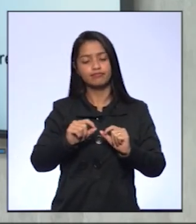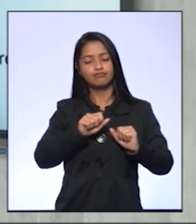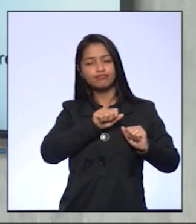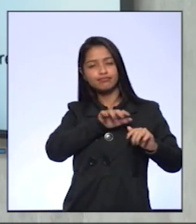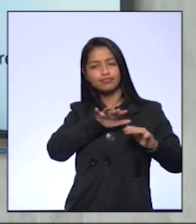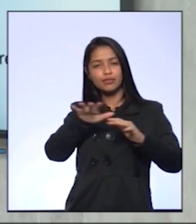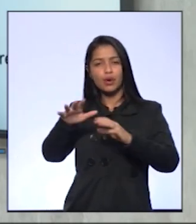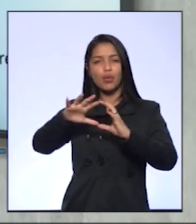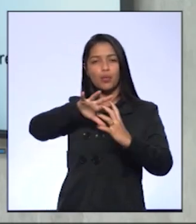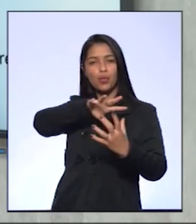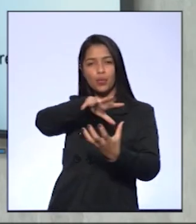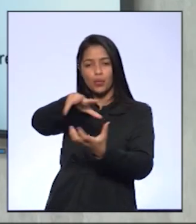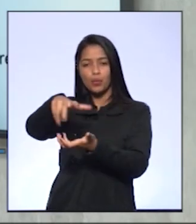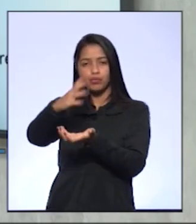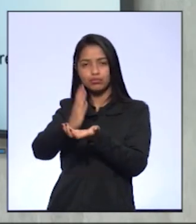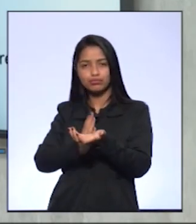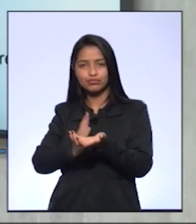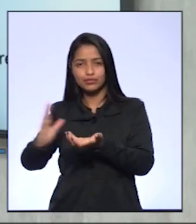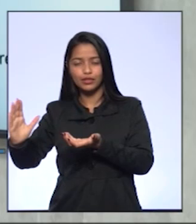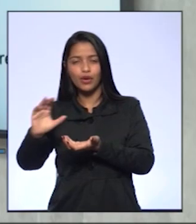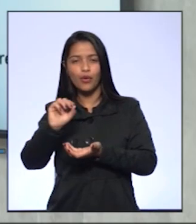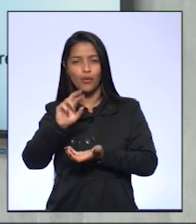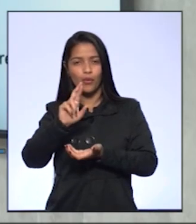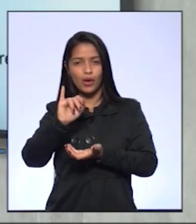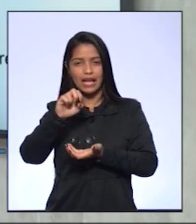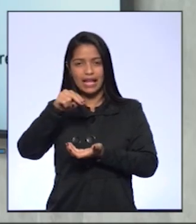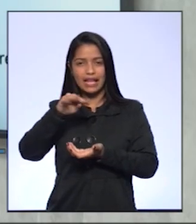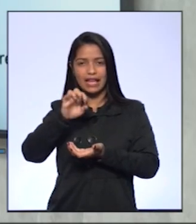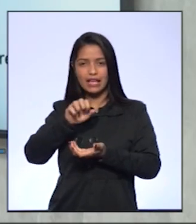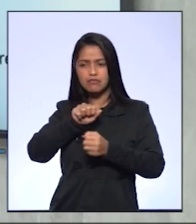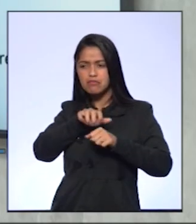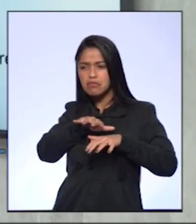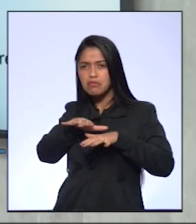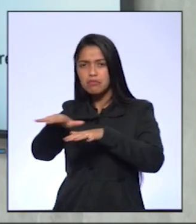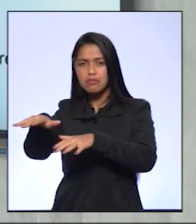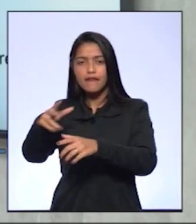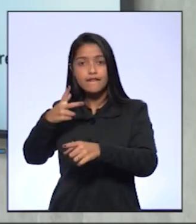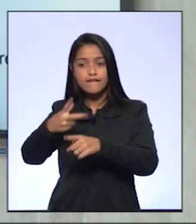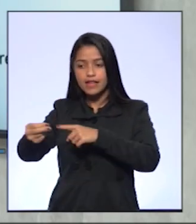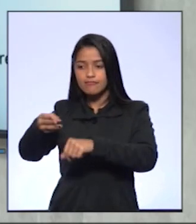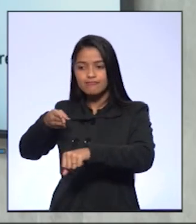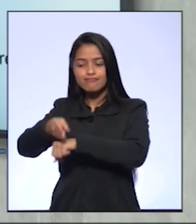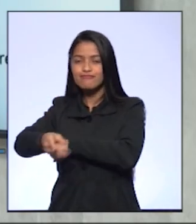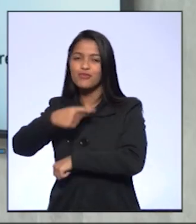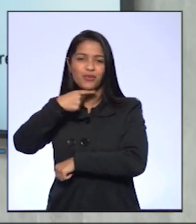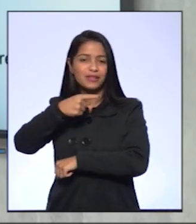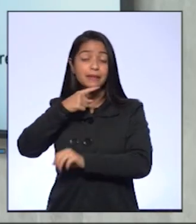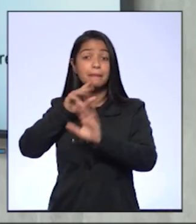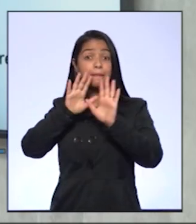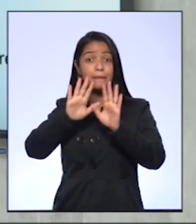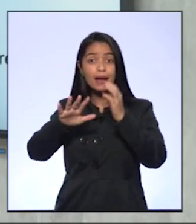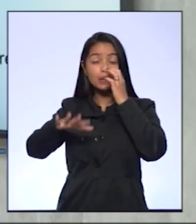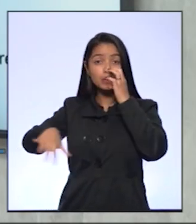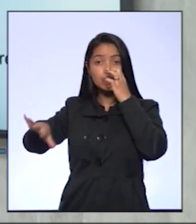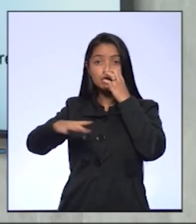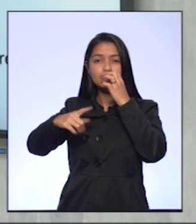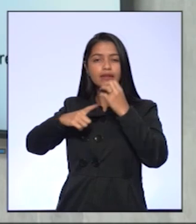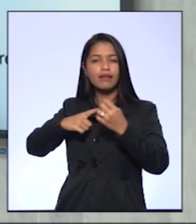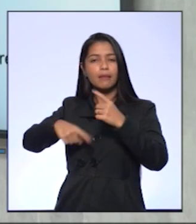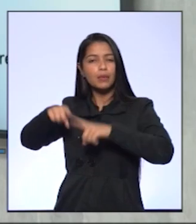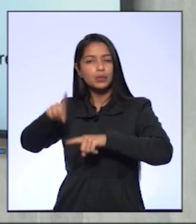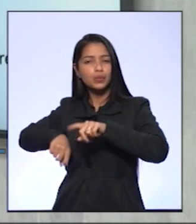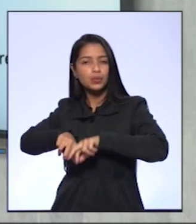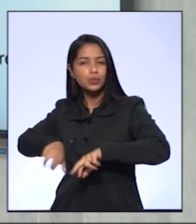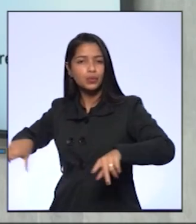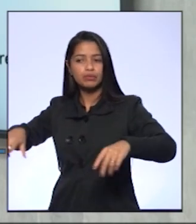serviu para eles dominarem o Oriente? Não, eles apanharam. Mas serviu para eles conhecerem os produtos orientais. Serviu para eles conhecerem, mano, as coisas que vêm do Oriente, os